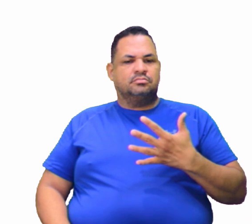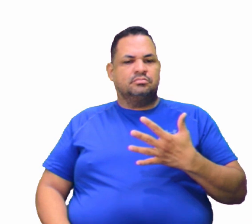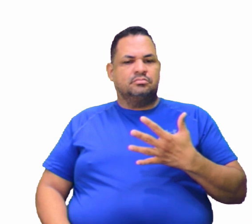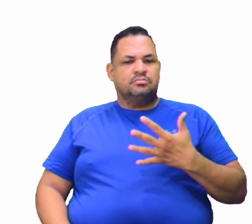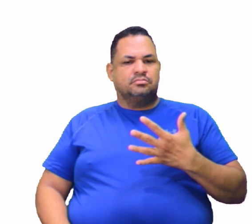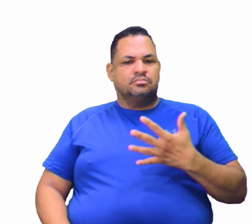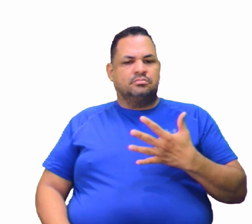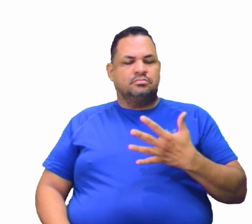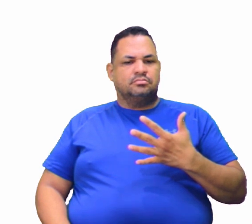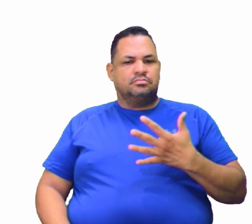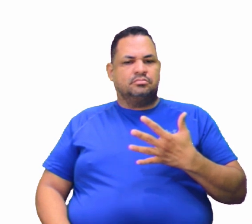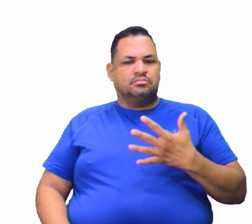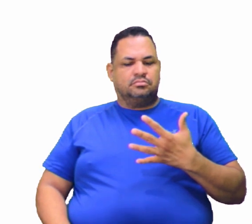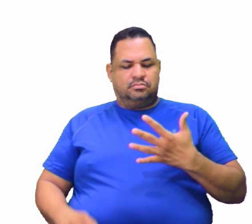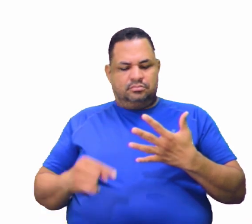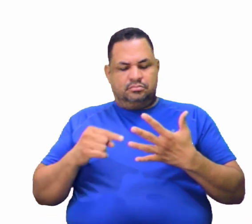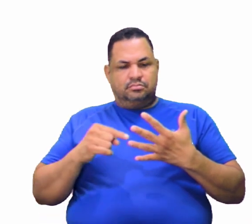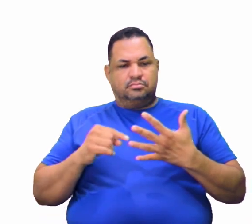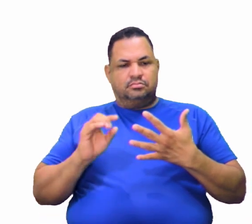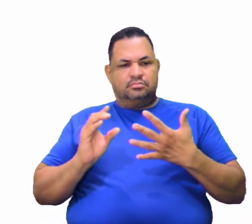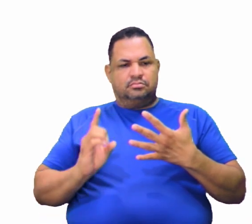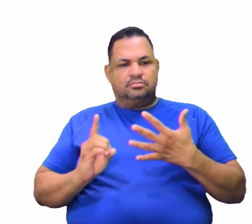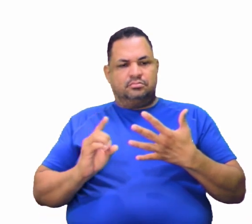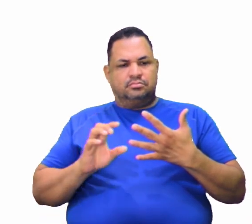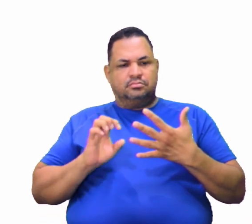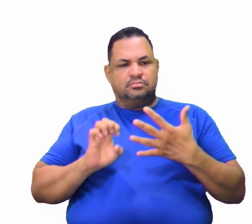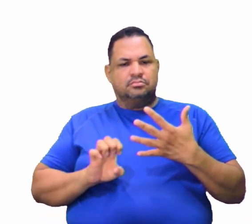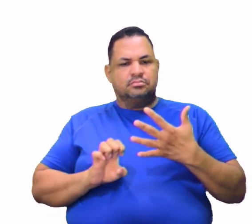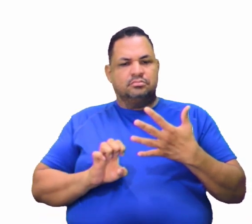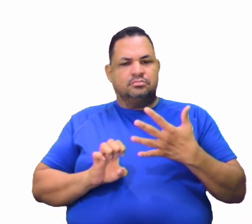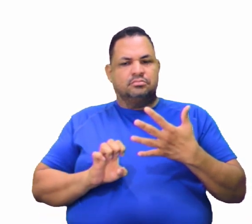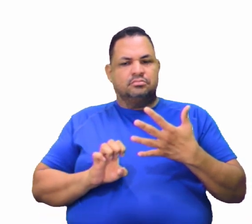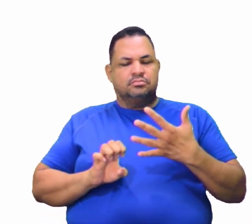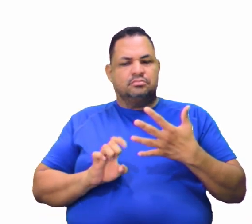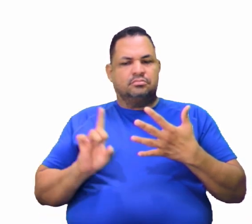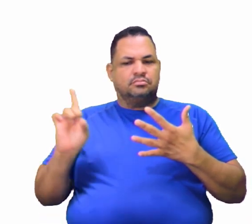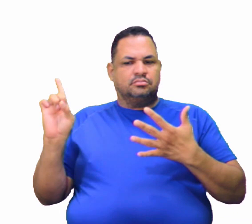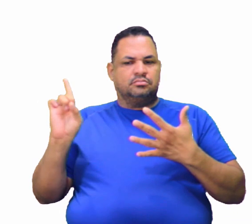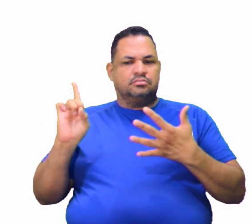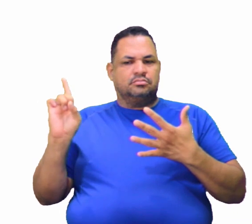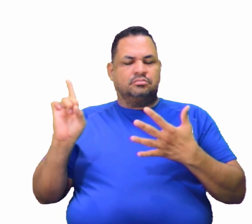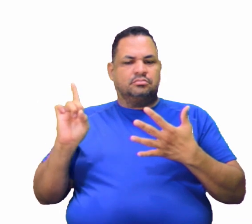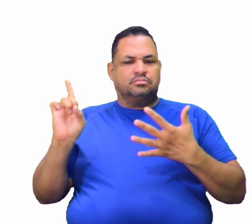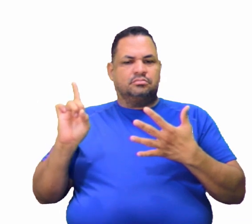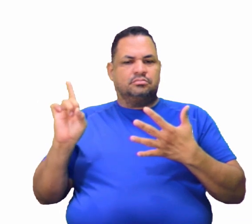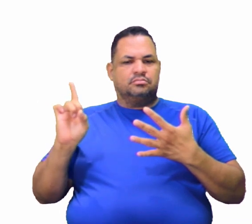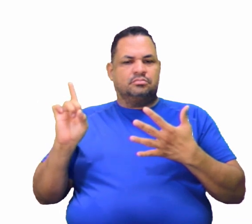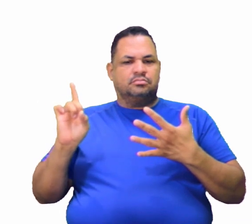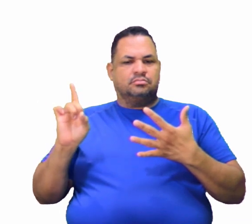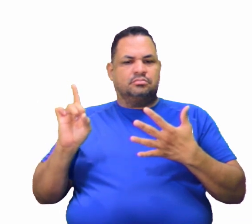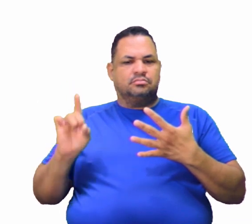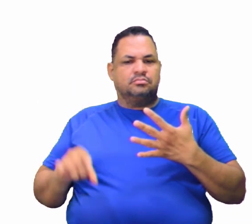acredita, procurarão os. Acham-se, acreditam-se,